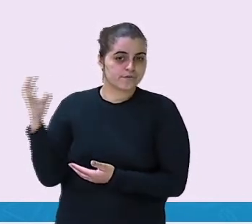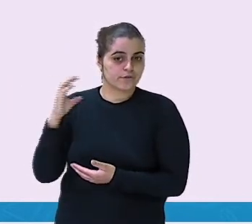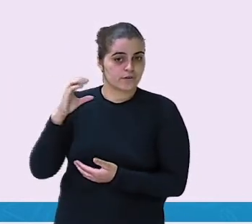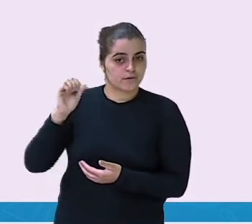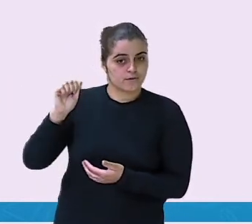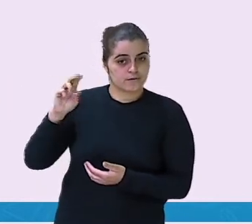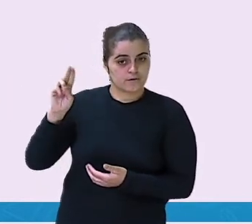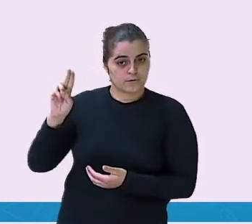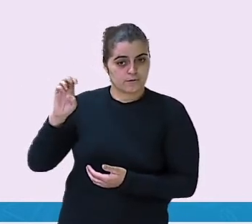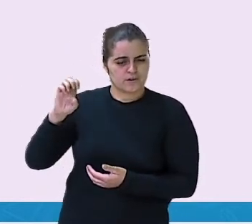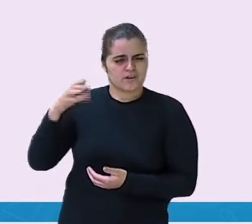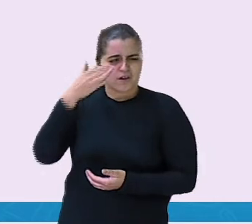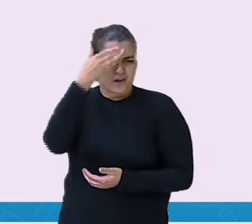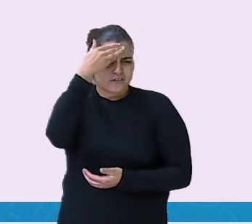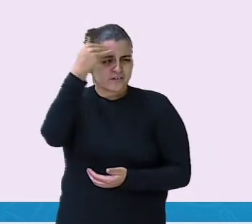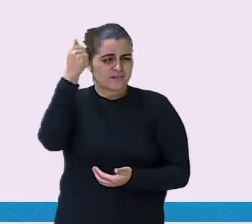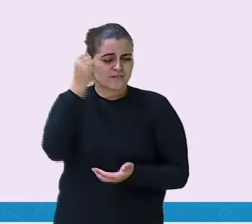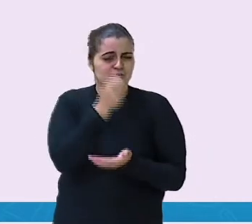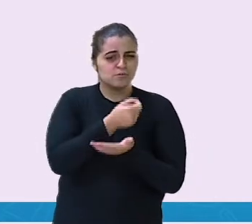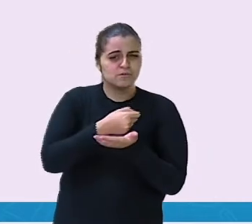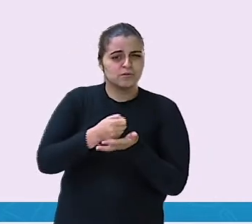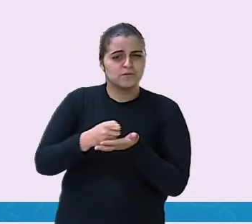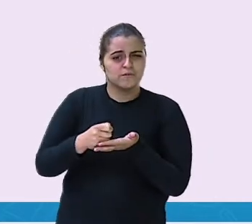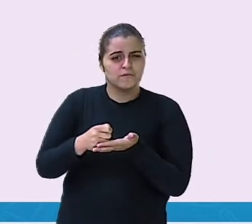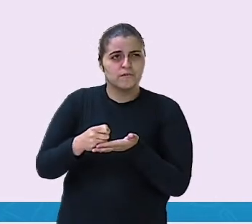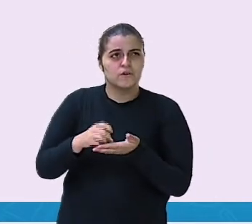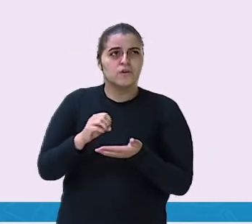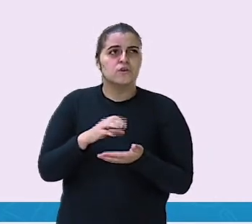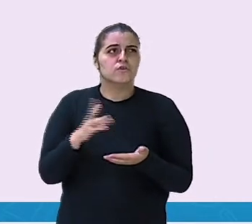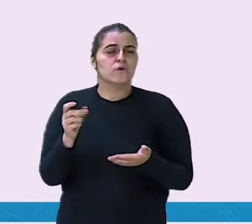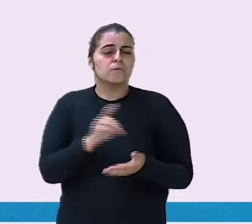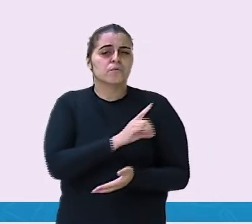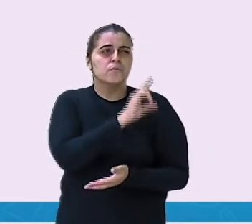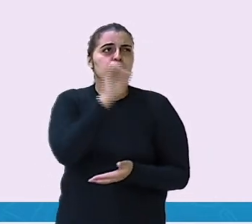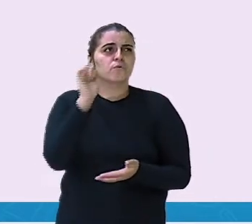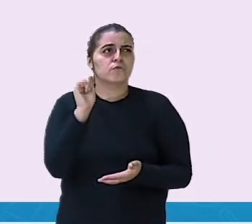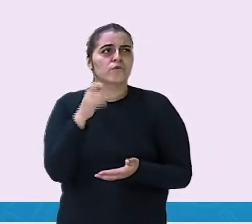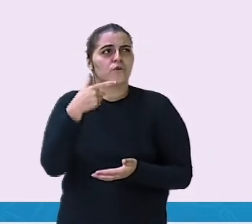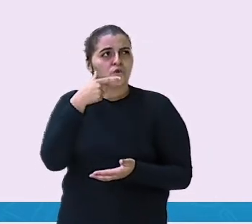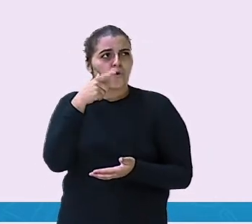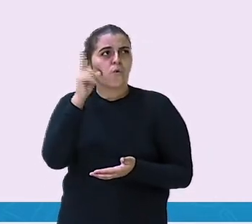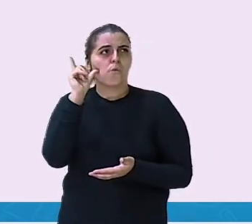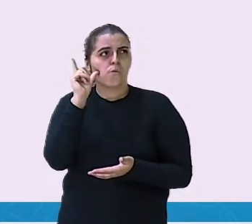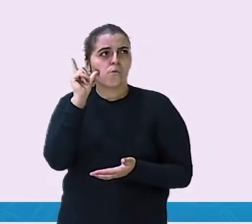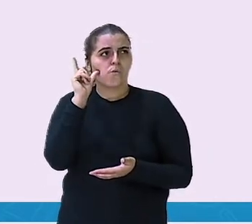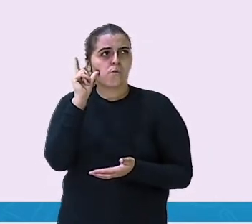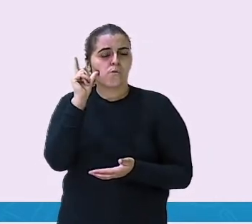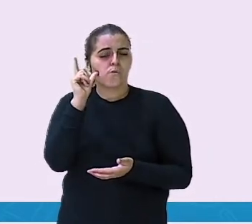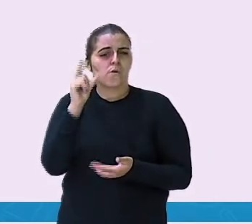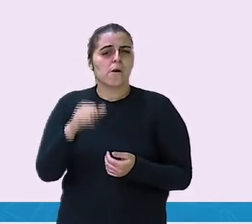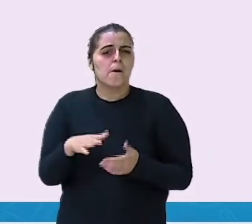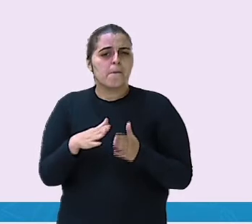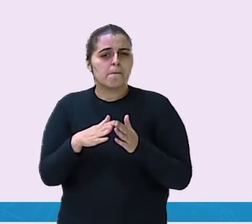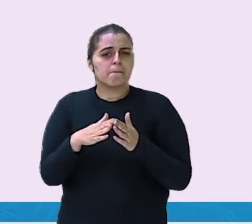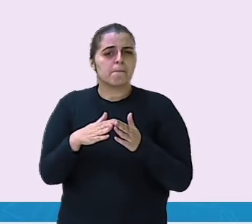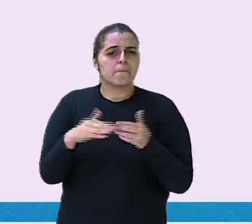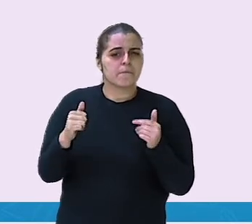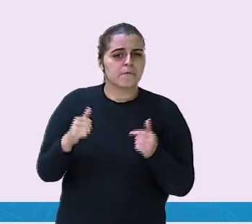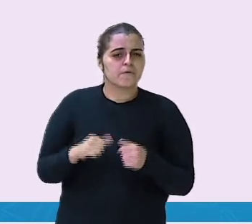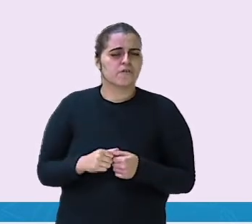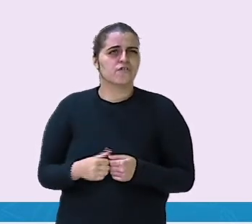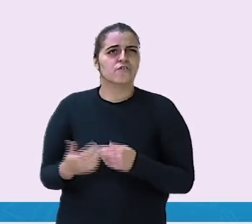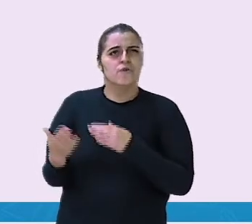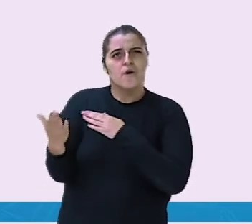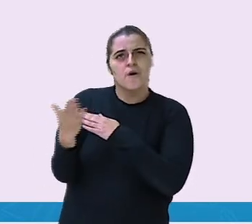Cauê esqueceu de escrever em seu diário sobre o dia de ontem, pediu ajuda para